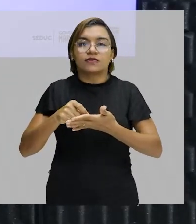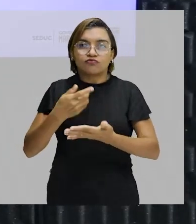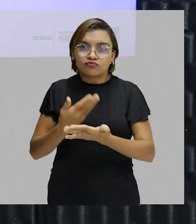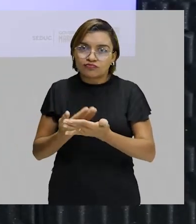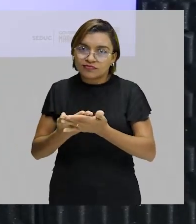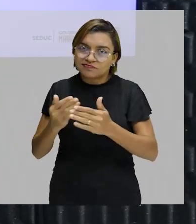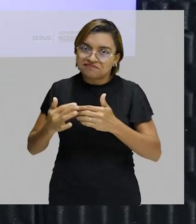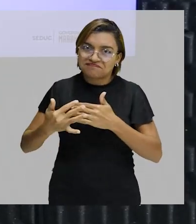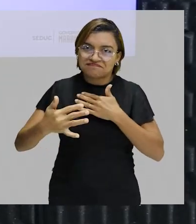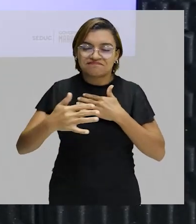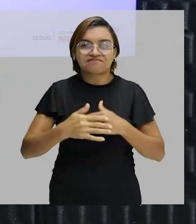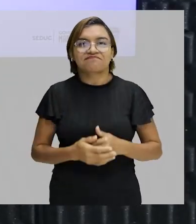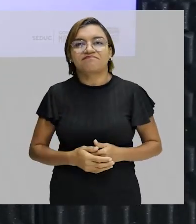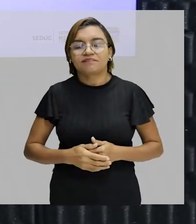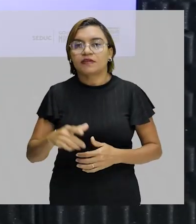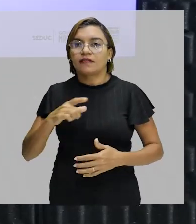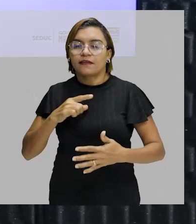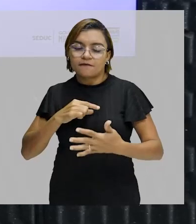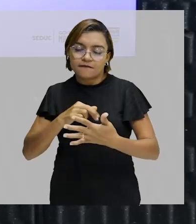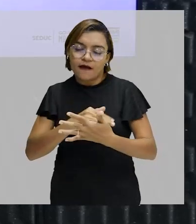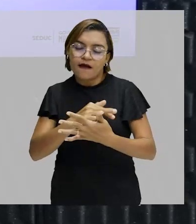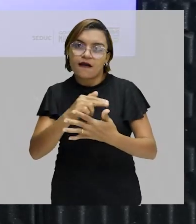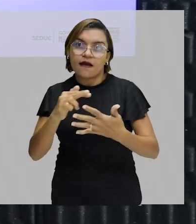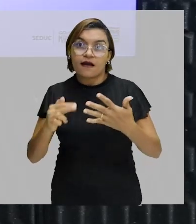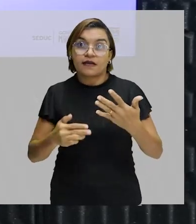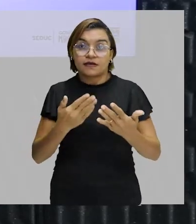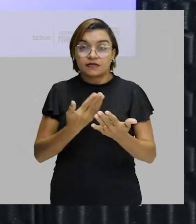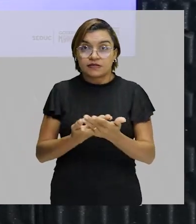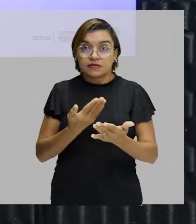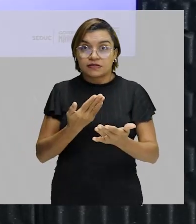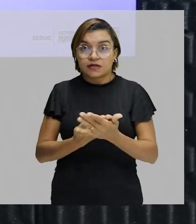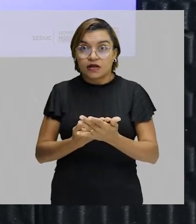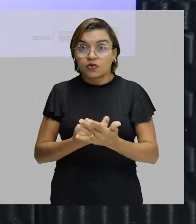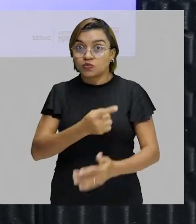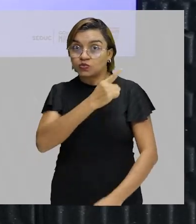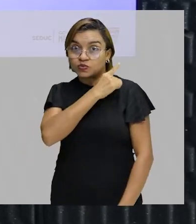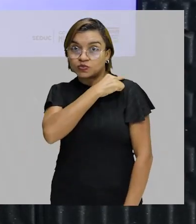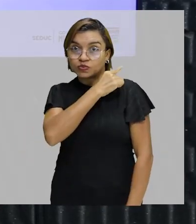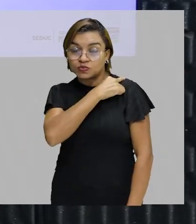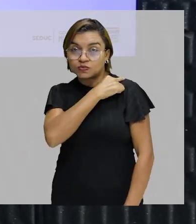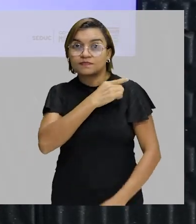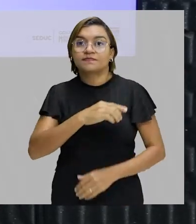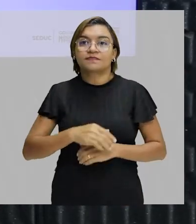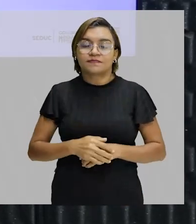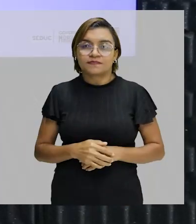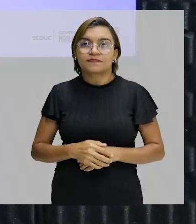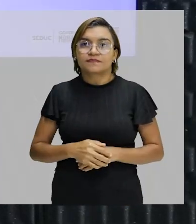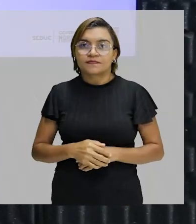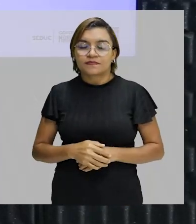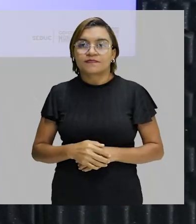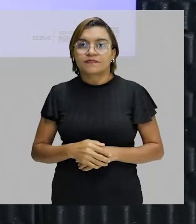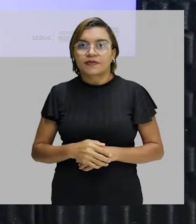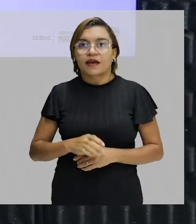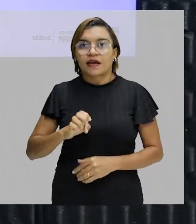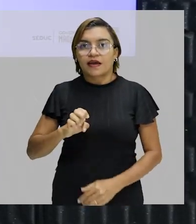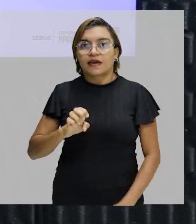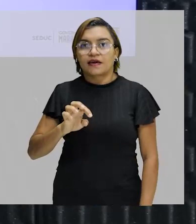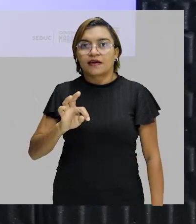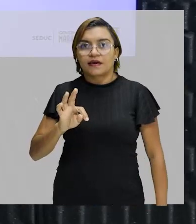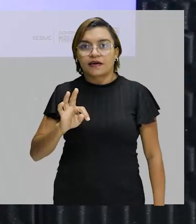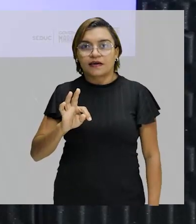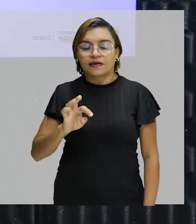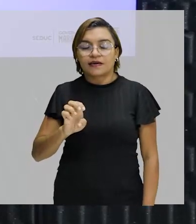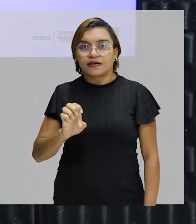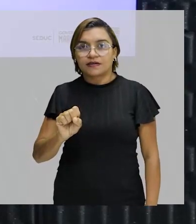Bom, estamos em uma série de aulas relacionadas ao primeiro ano do ensino médio, a estequiometria,